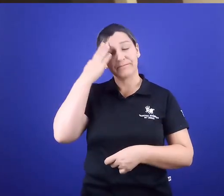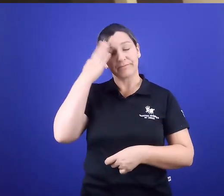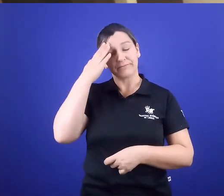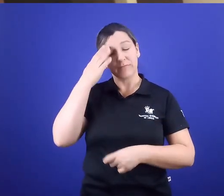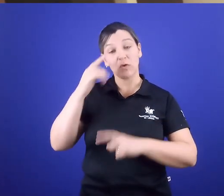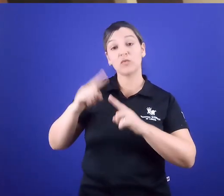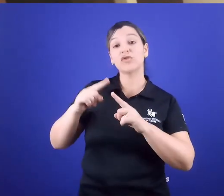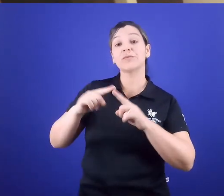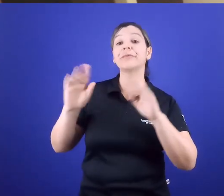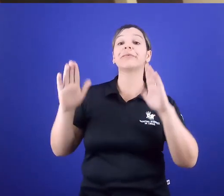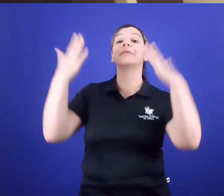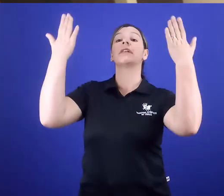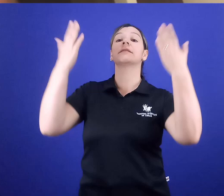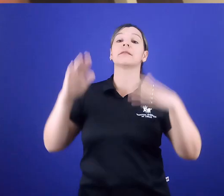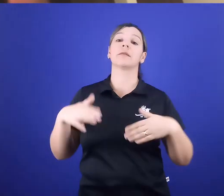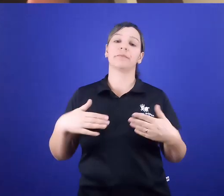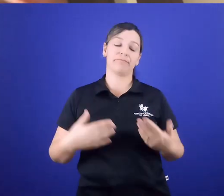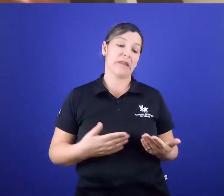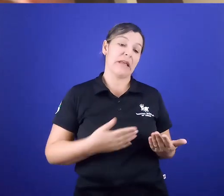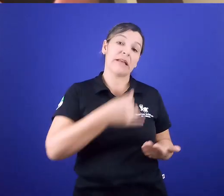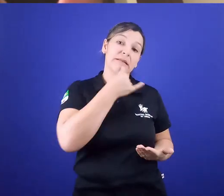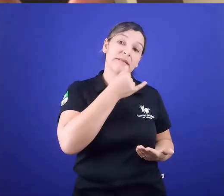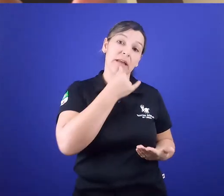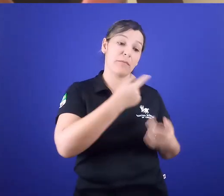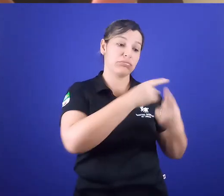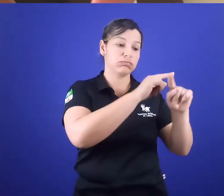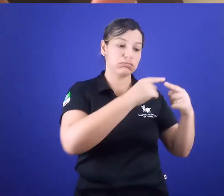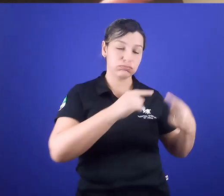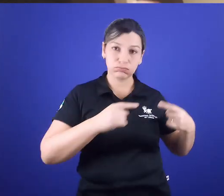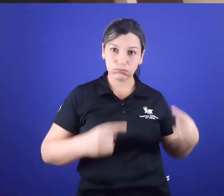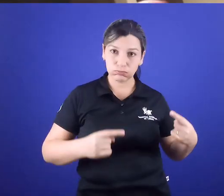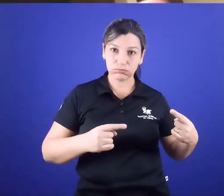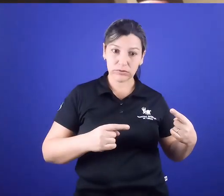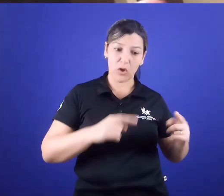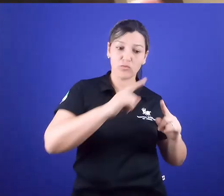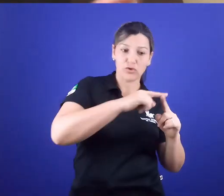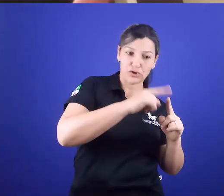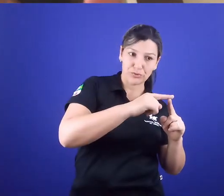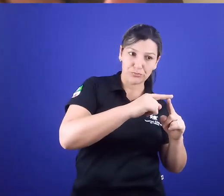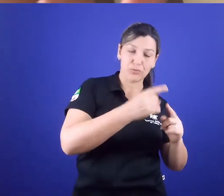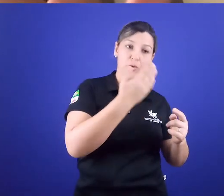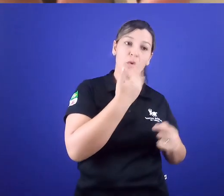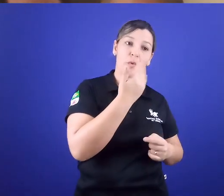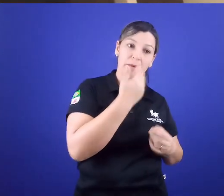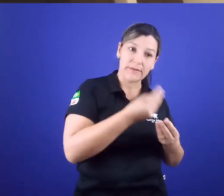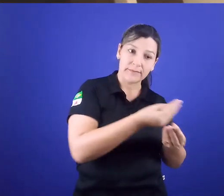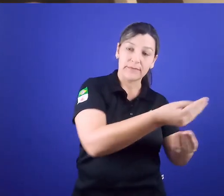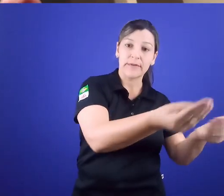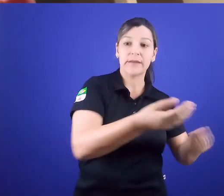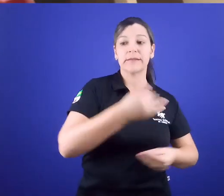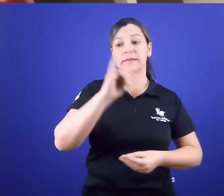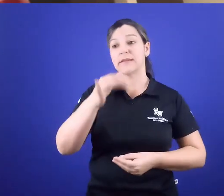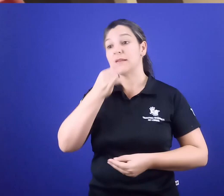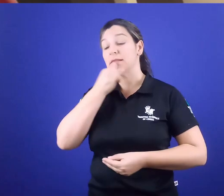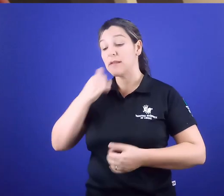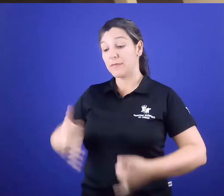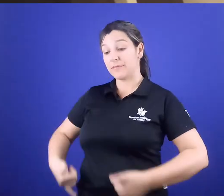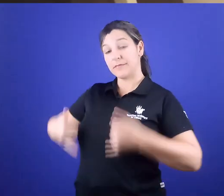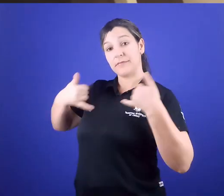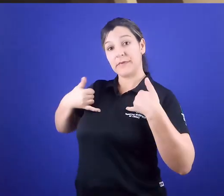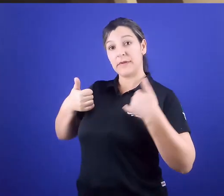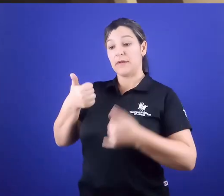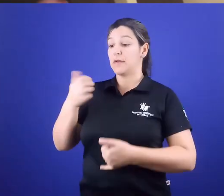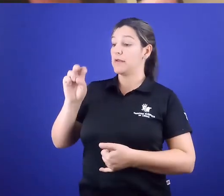um churrasco, é um cardápio. Se eu vou fazer um jantar, é outro cardápio. Se eu vou fazer um aniversário de 15 anos,